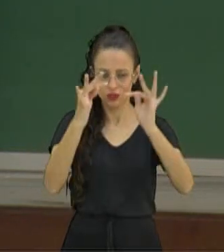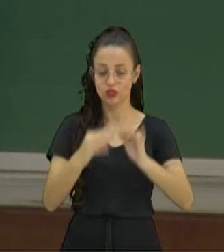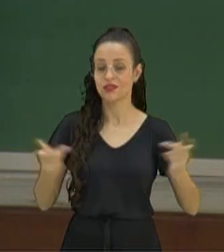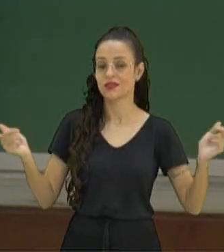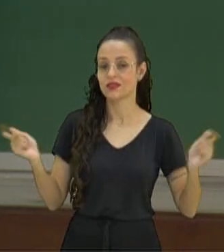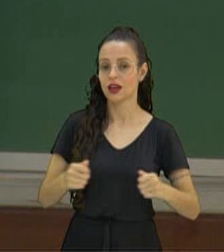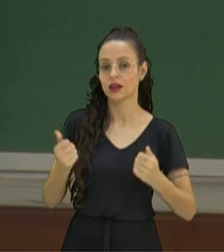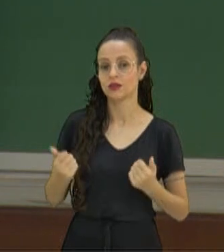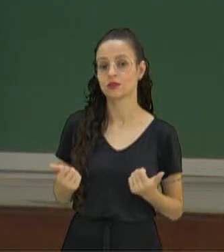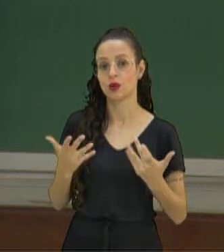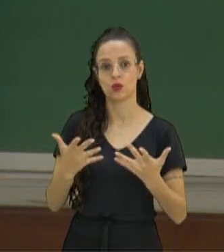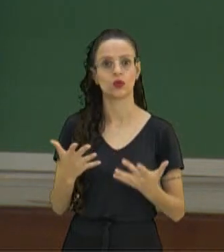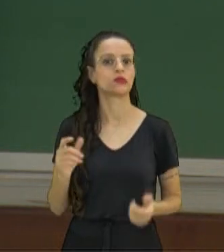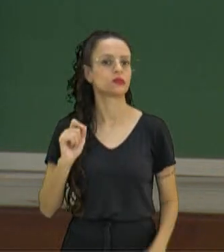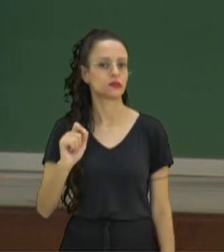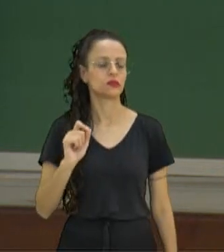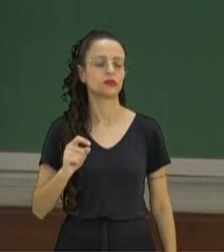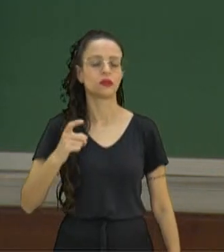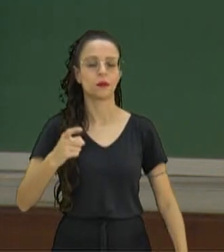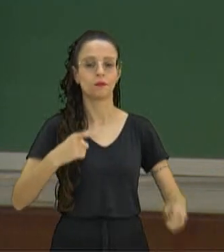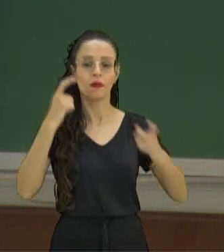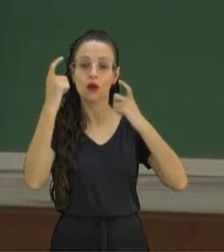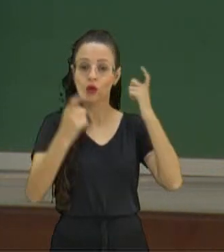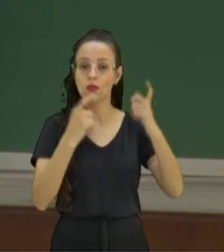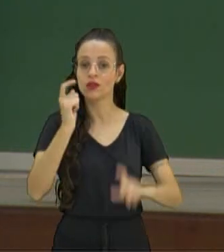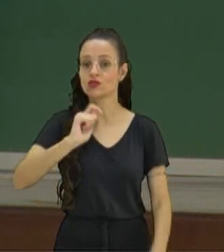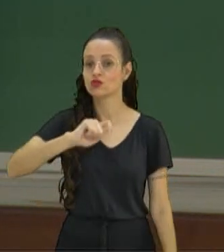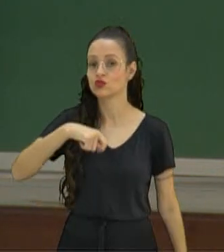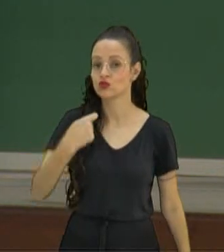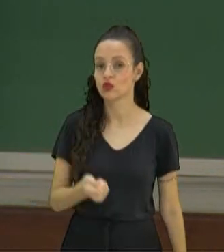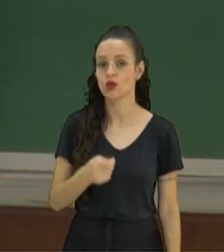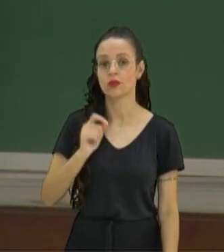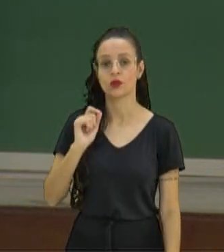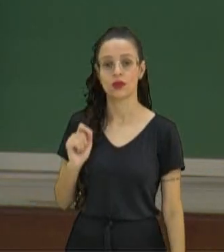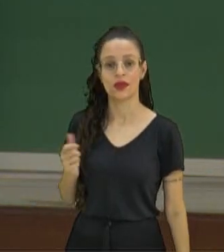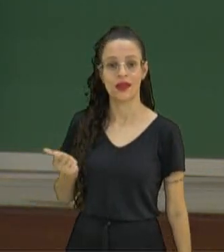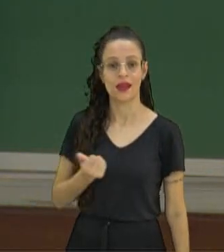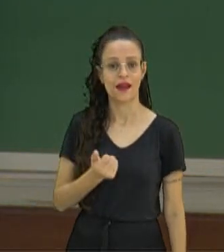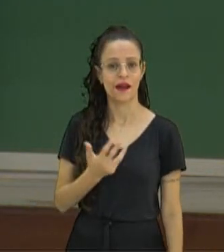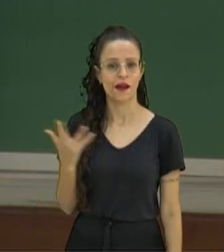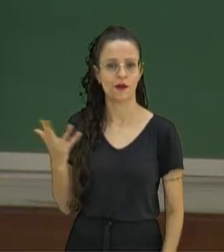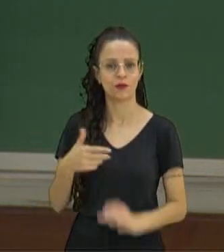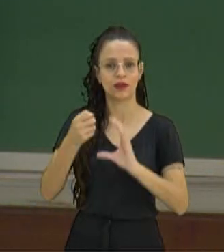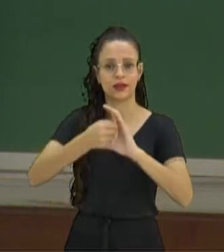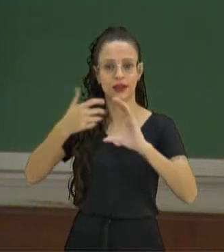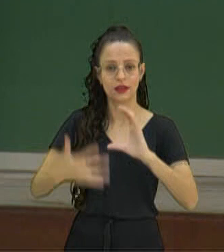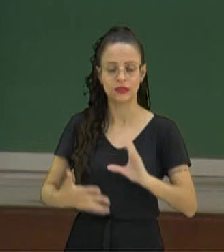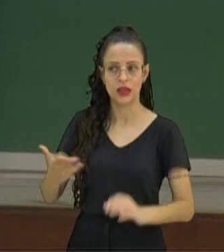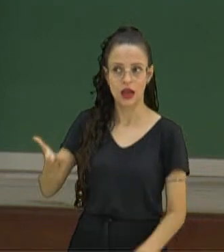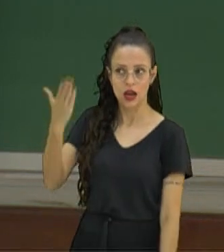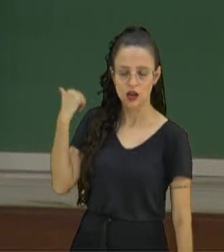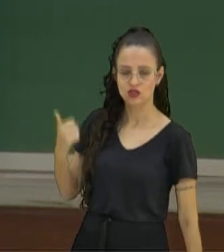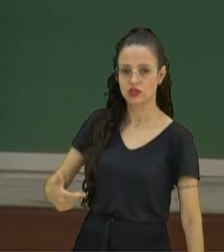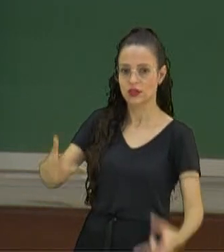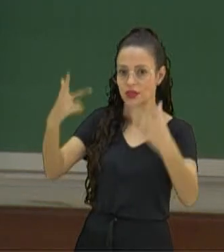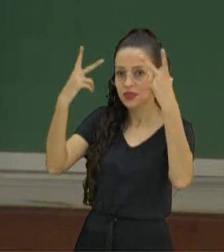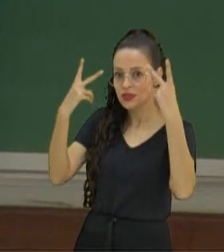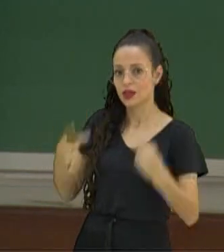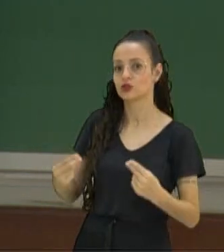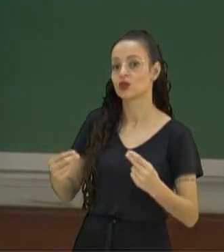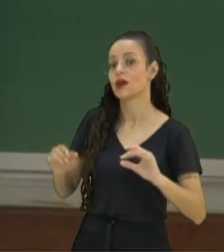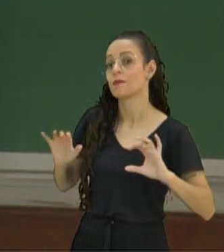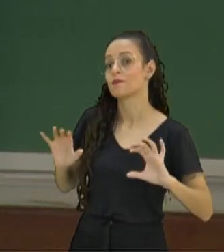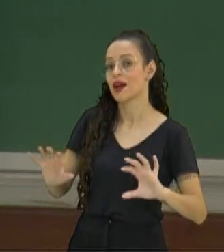proporciona preocupações em relação ali ao agravamento de algumas características que eram naturais, mas que